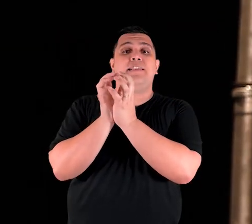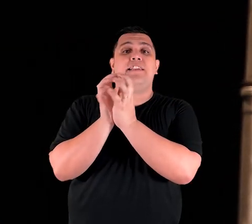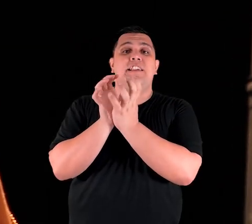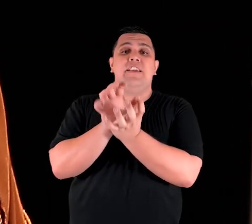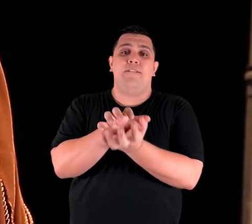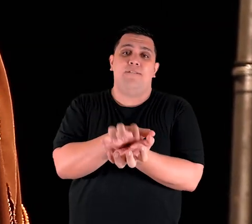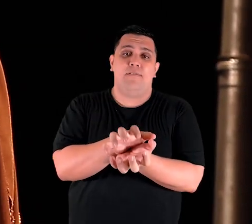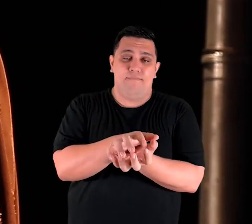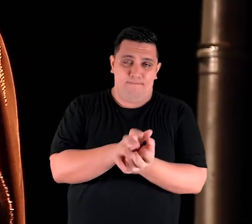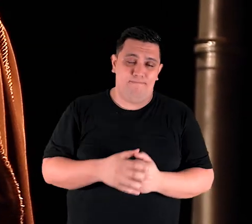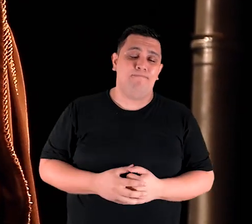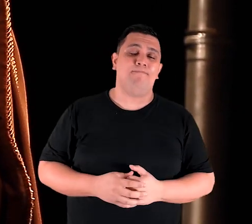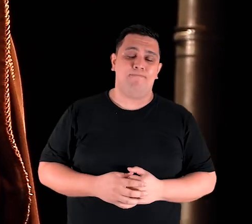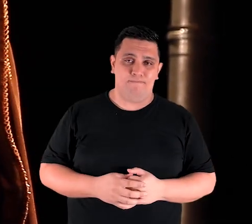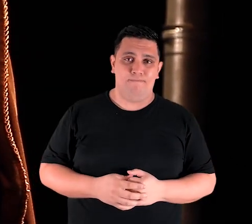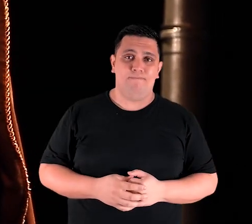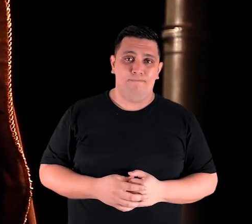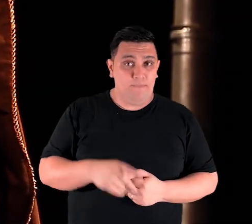E acreditem,